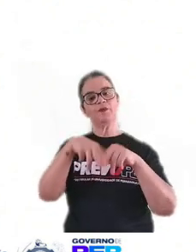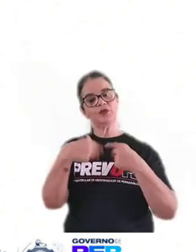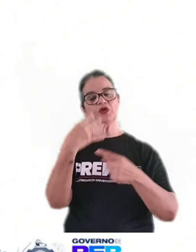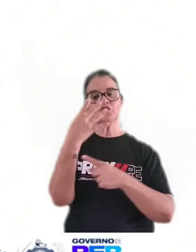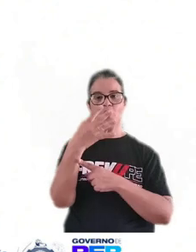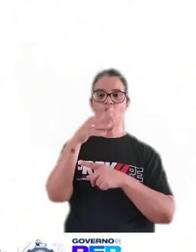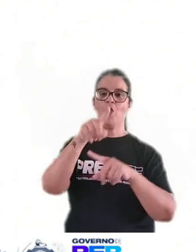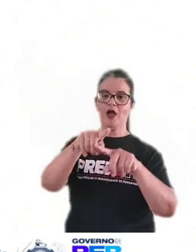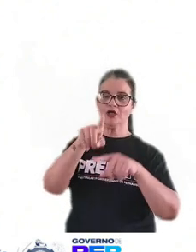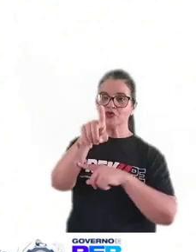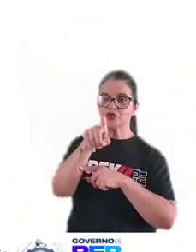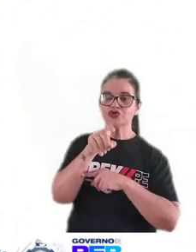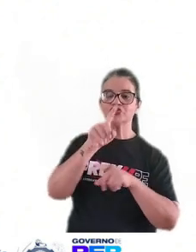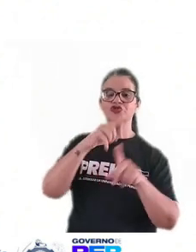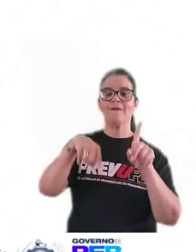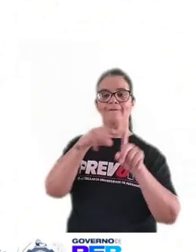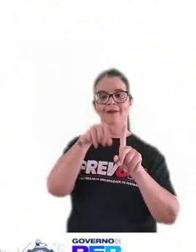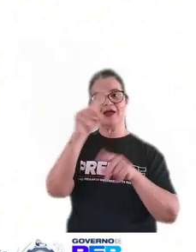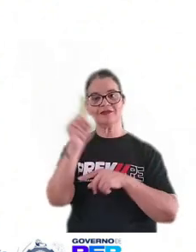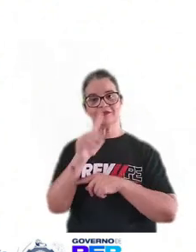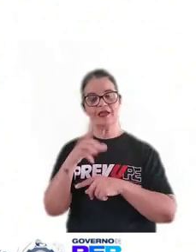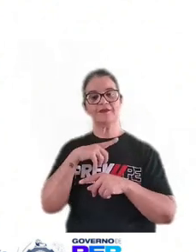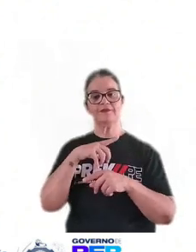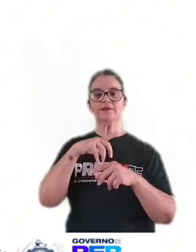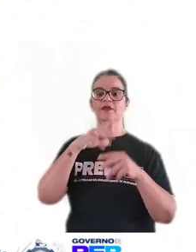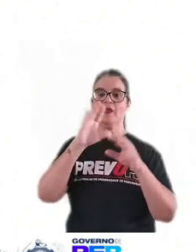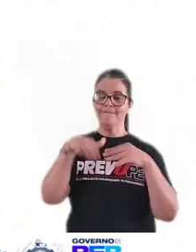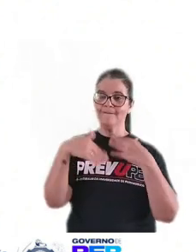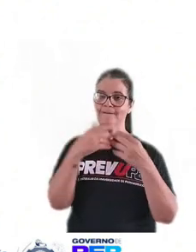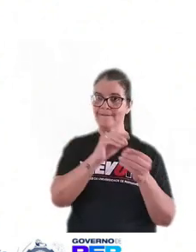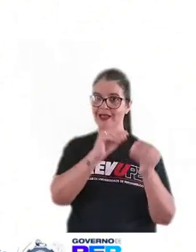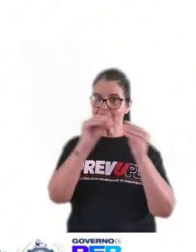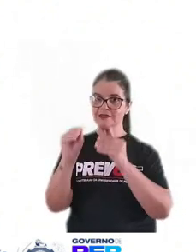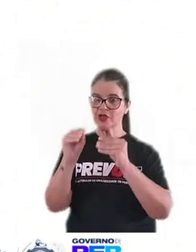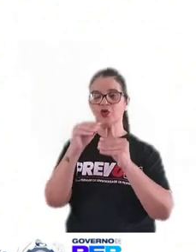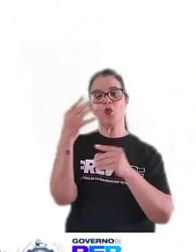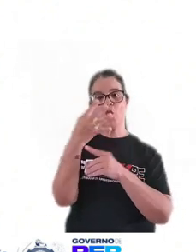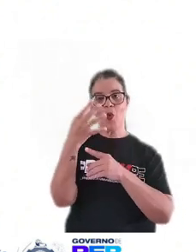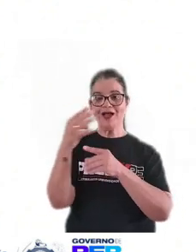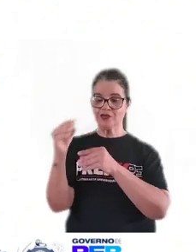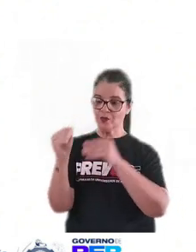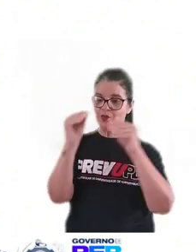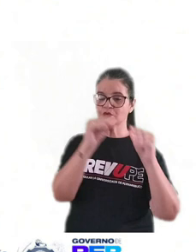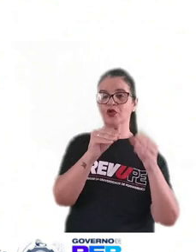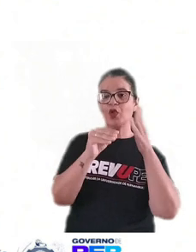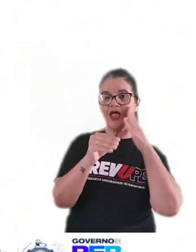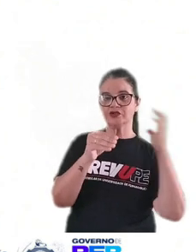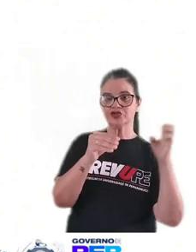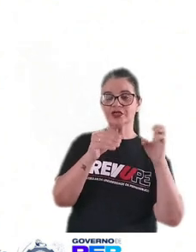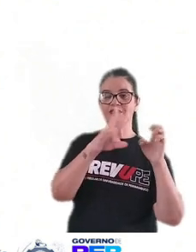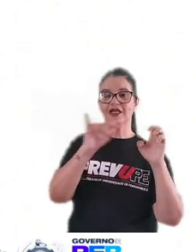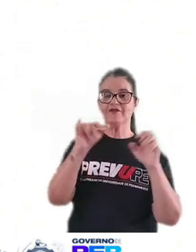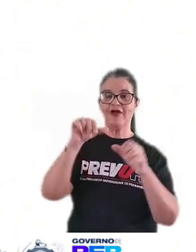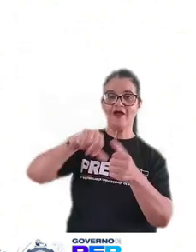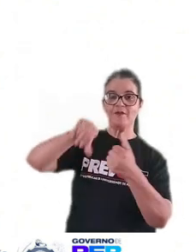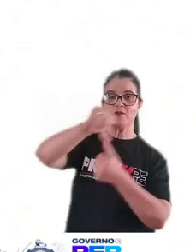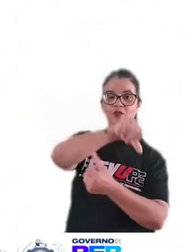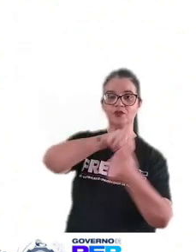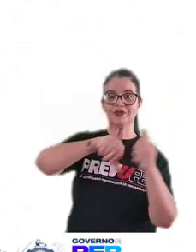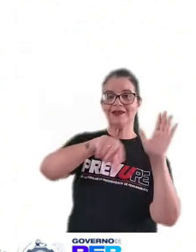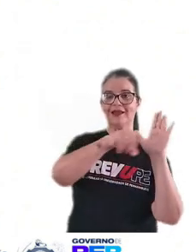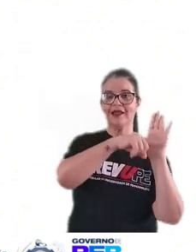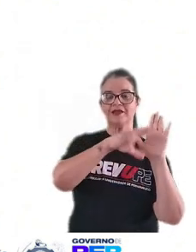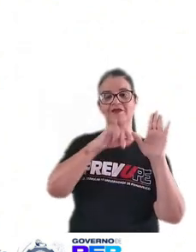portanto 4X mais Z passando esse 4 aqui para o lado esquerdo da equação ele vai passar